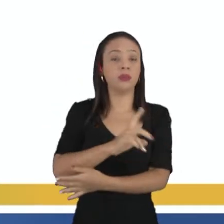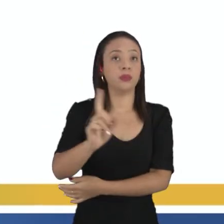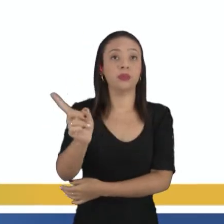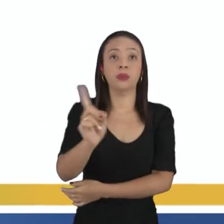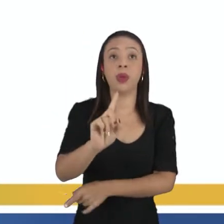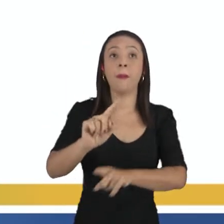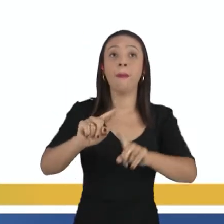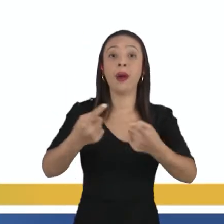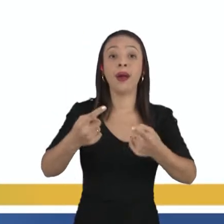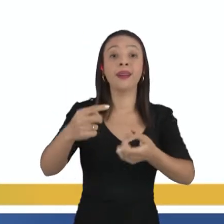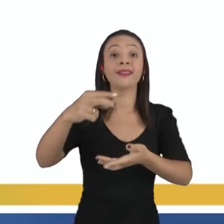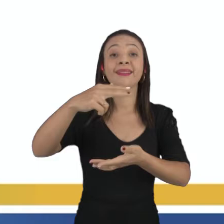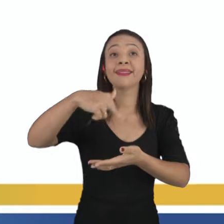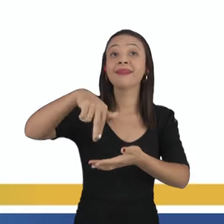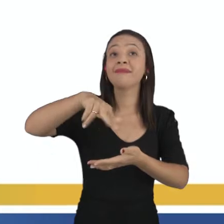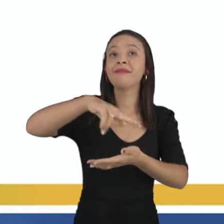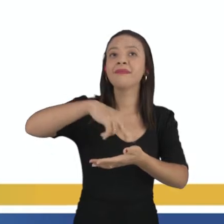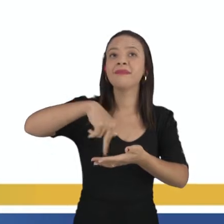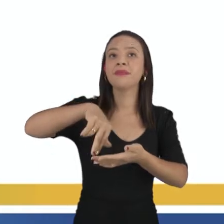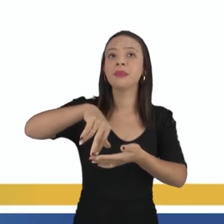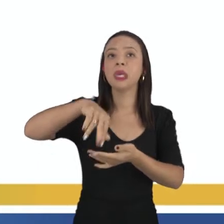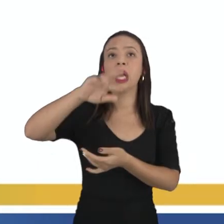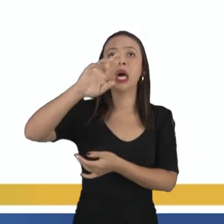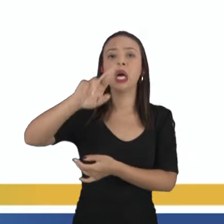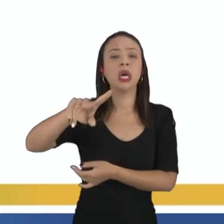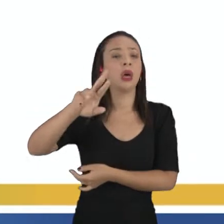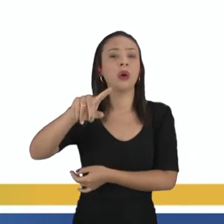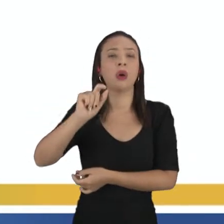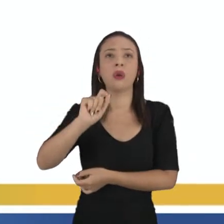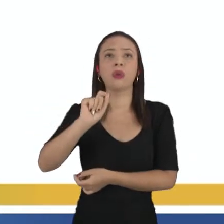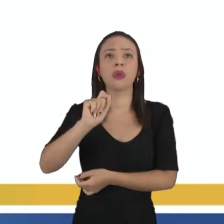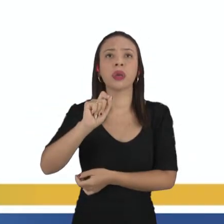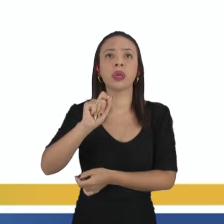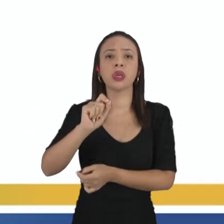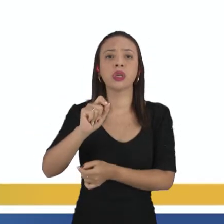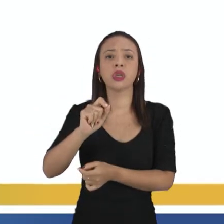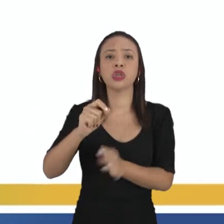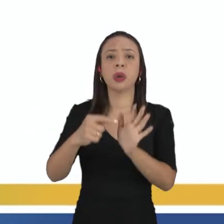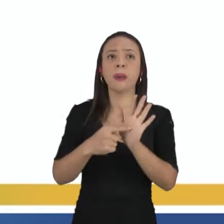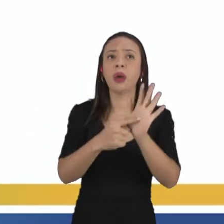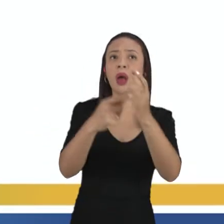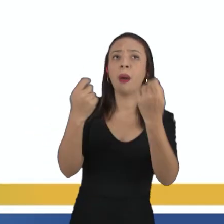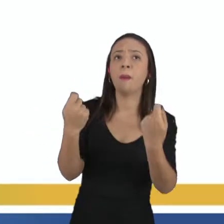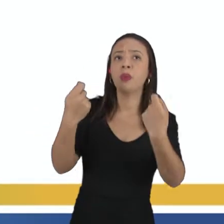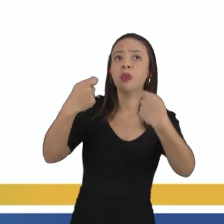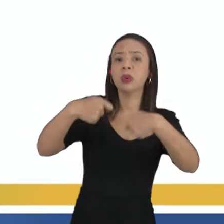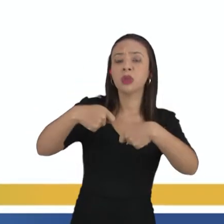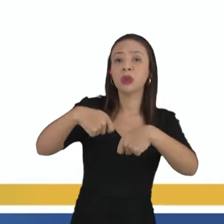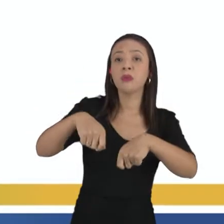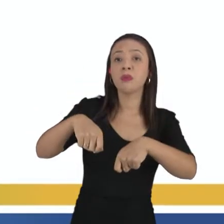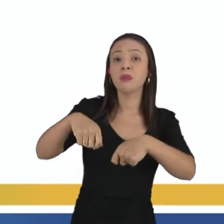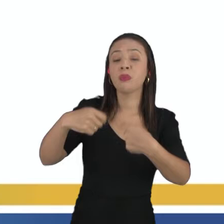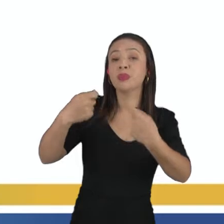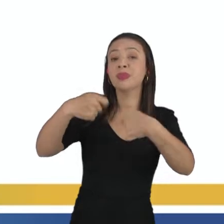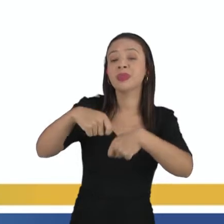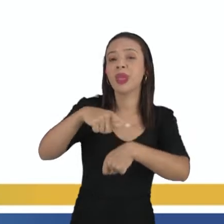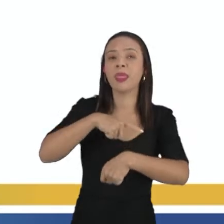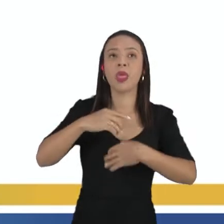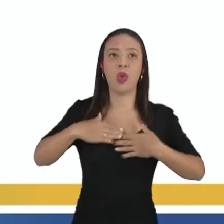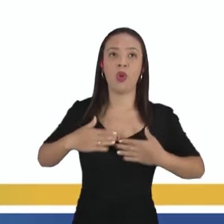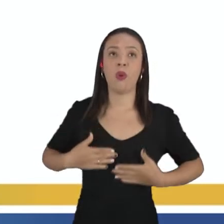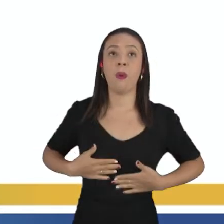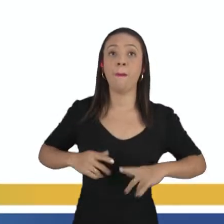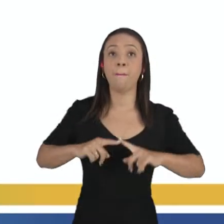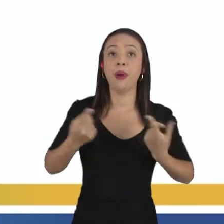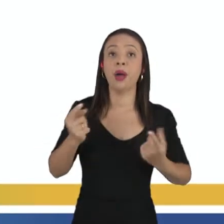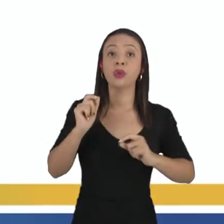mas como dançante. Não se trata de firmar as possibilidades de representação do corpo, mas